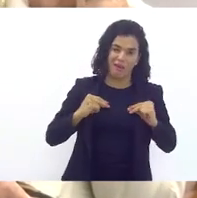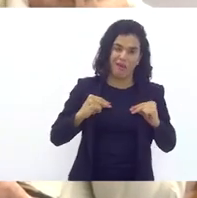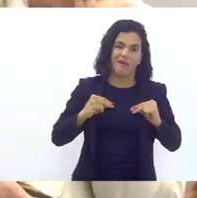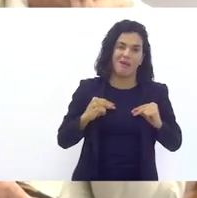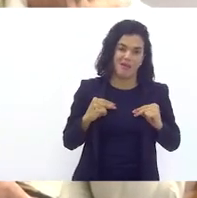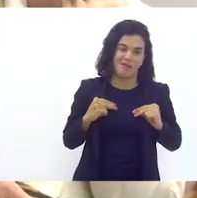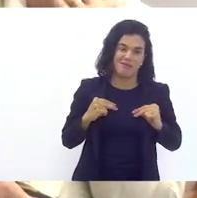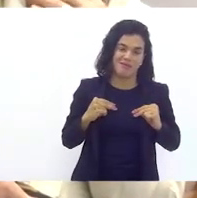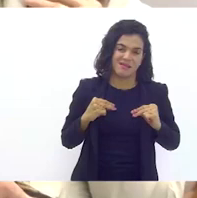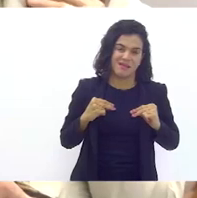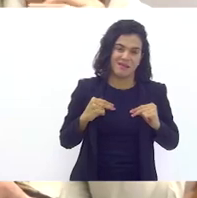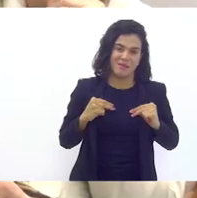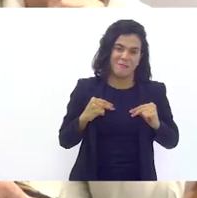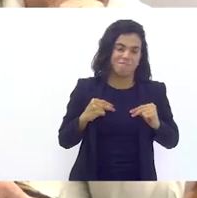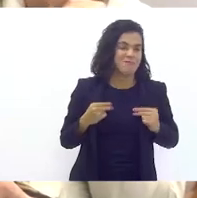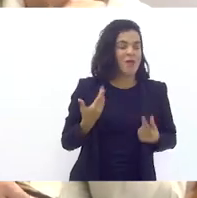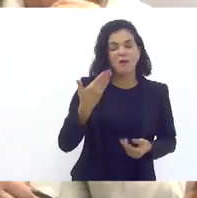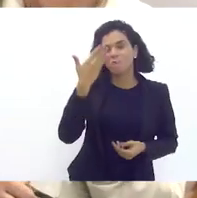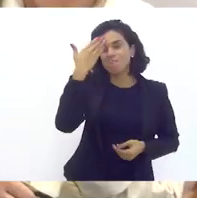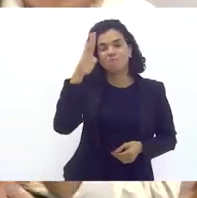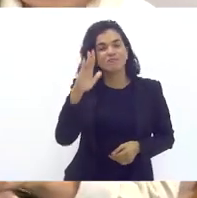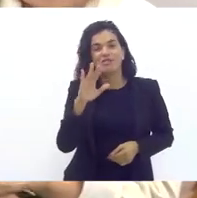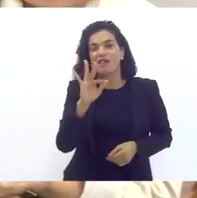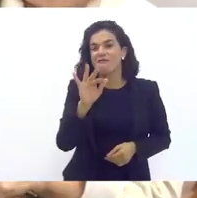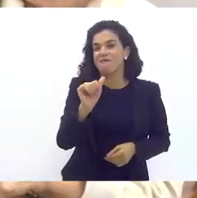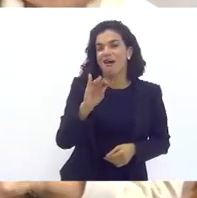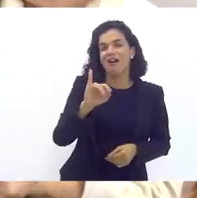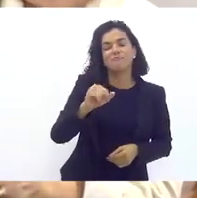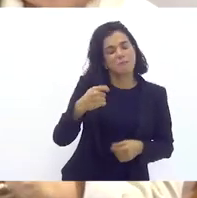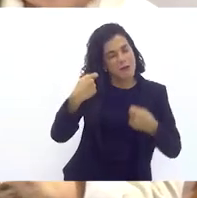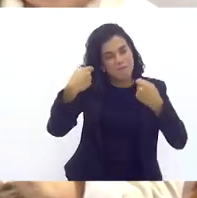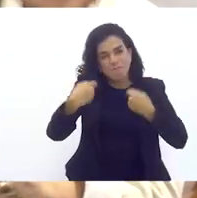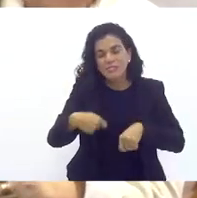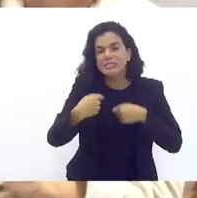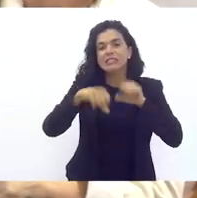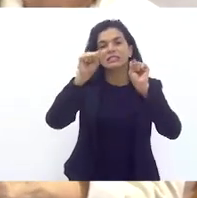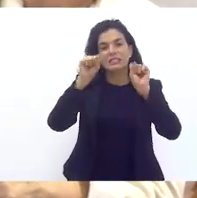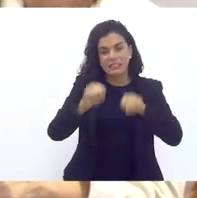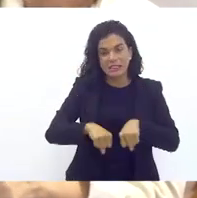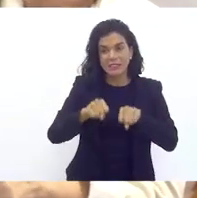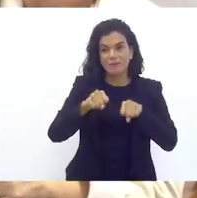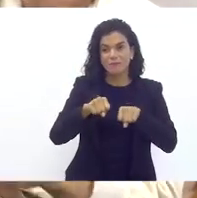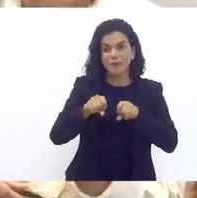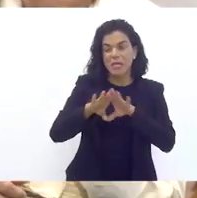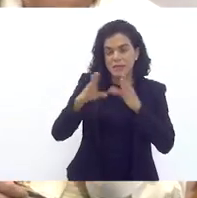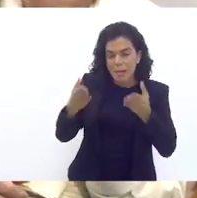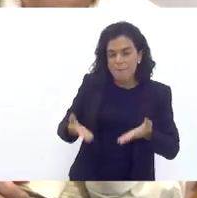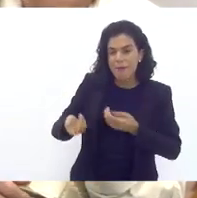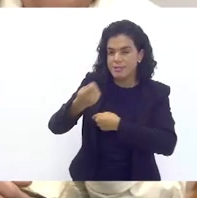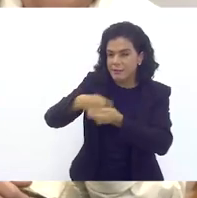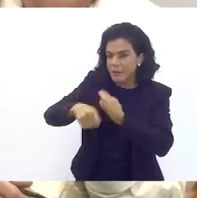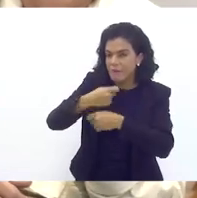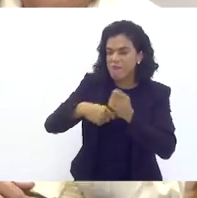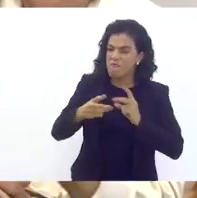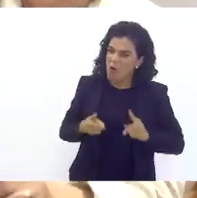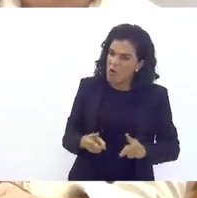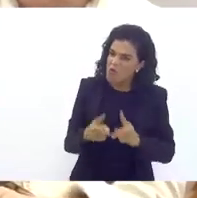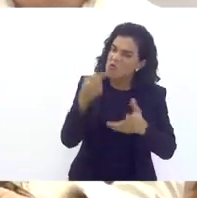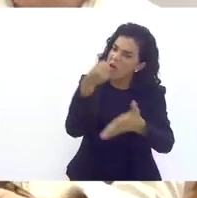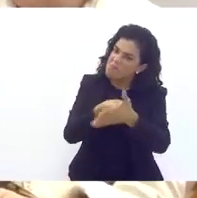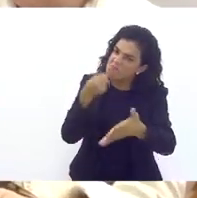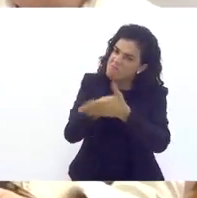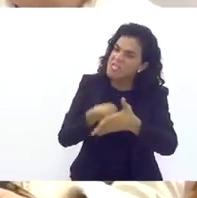de enfermagem. Não sei, Fátima, qual é o gatilho, mas vai ter que ter sim. E lá na mesa vou continuar com essa briga